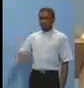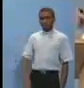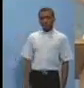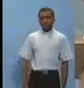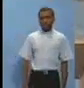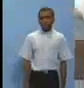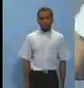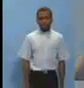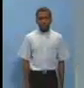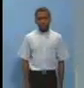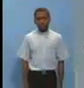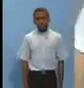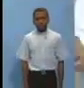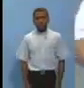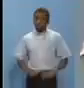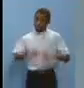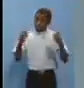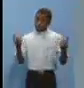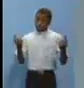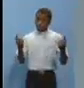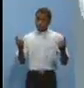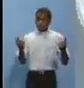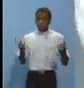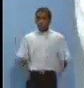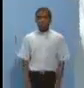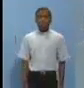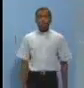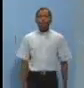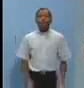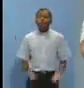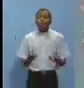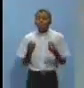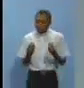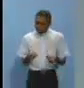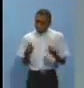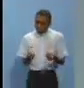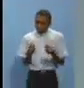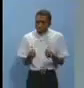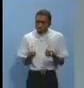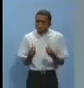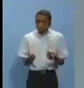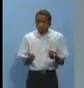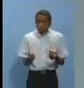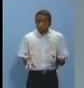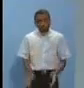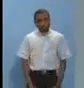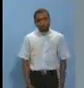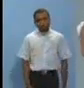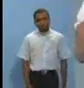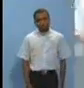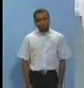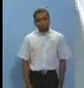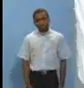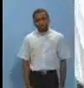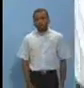serem decoradas. Jesus pensou nisso, pensou nas pessoas que não conseguiriam gravar 600 normas. Então o que, que ele